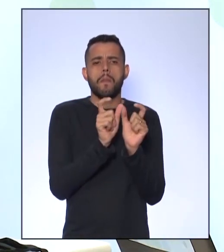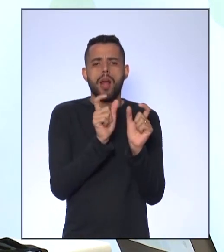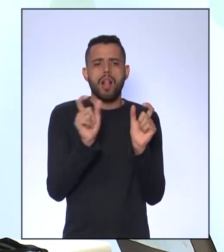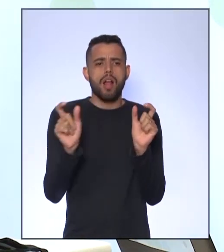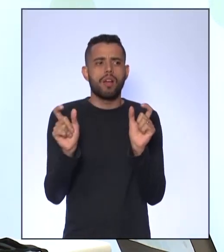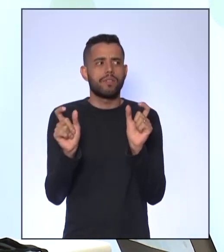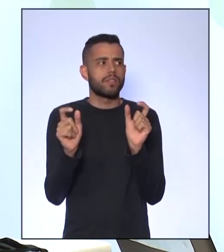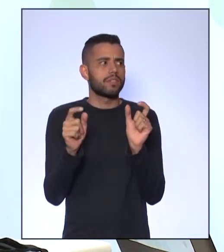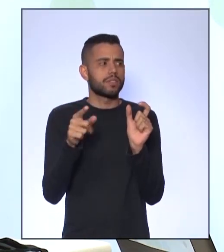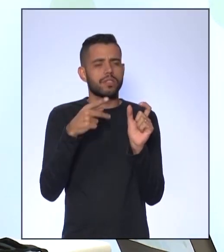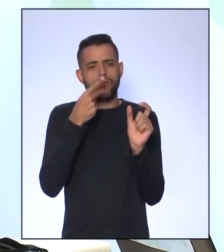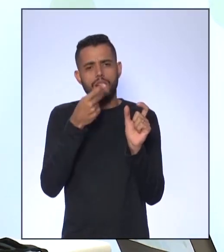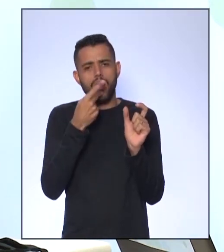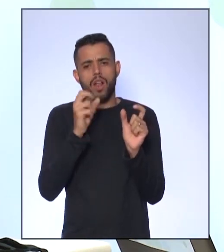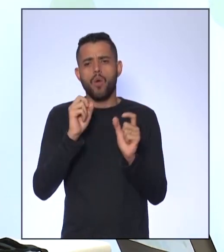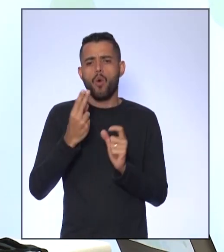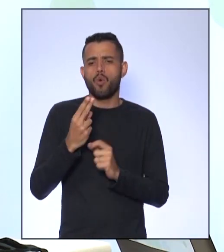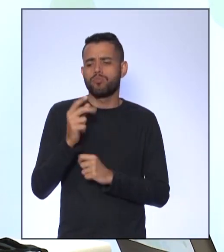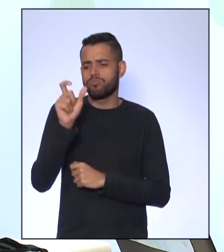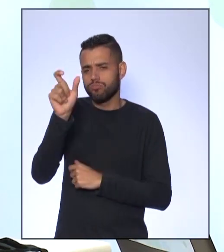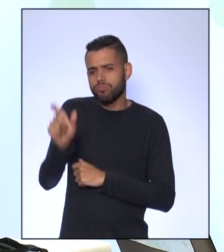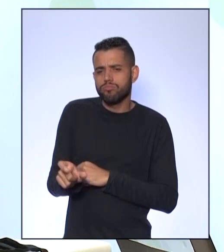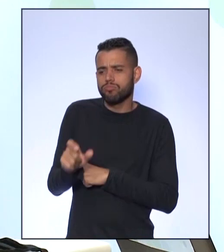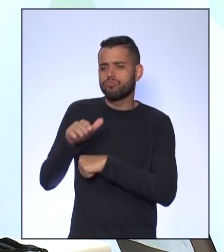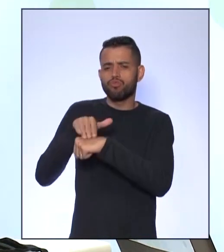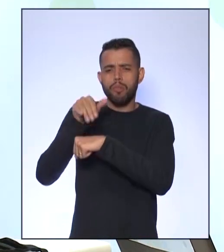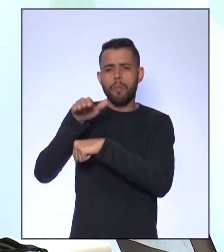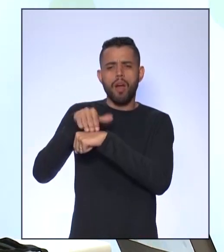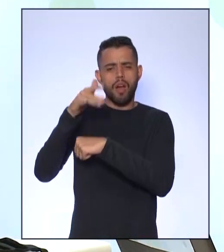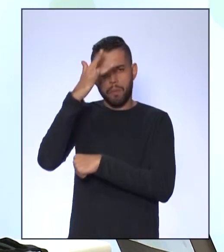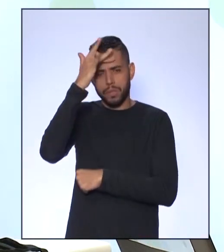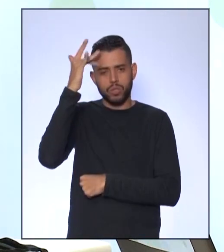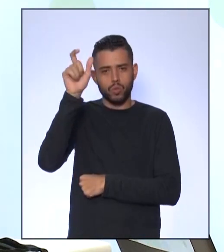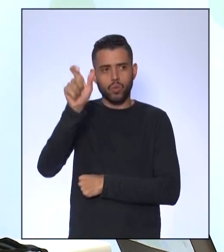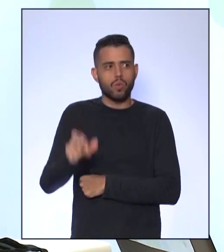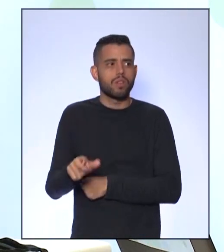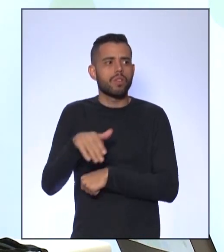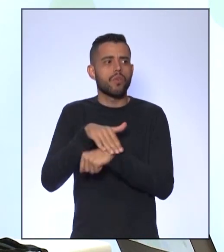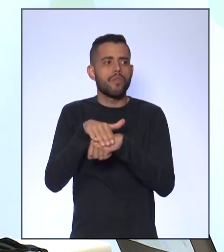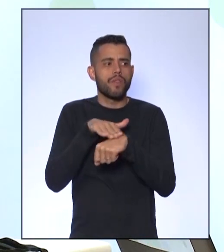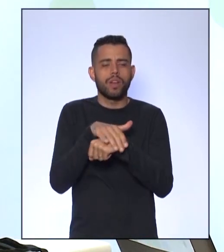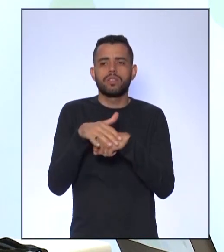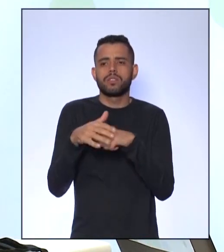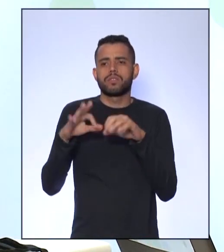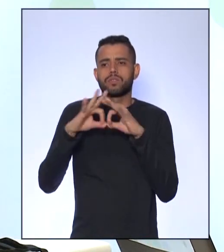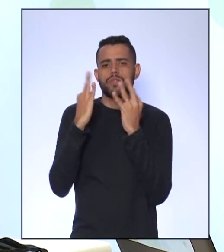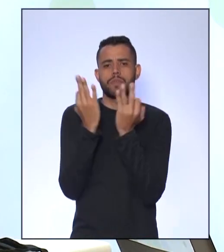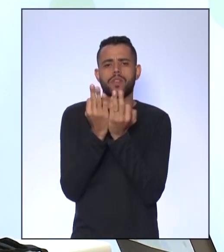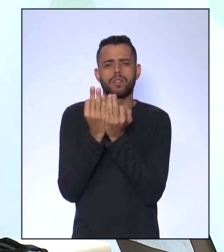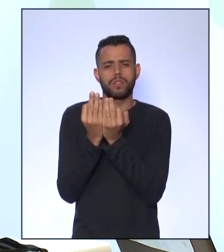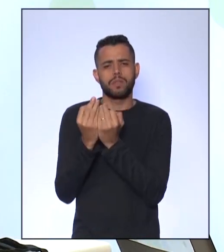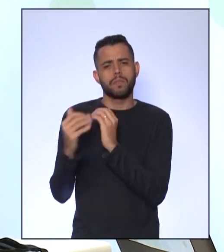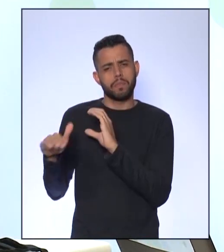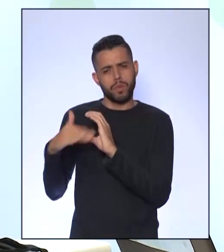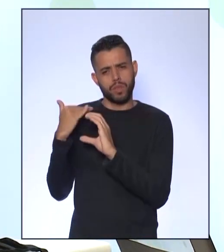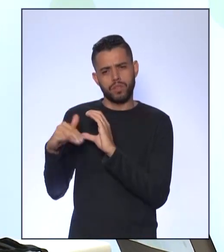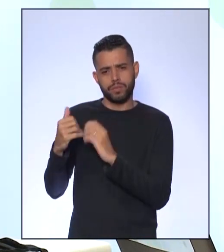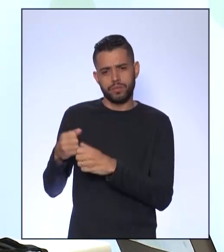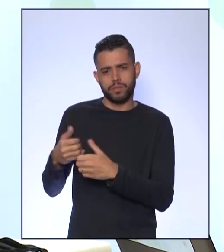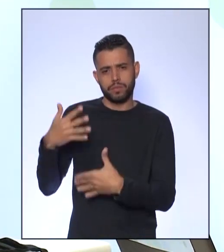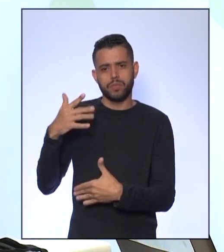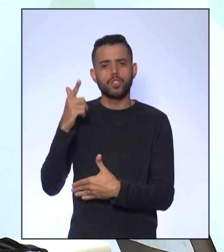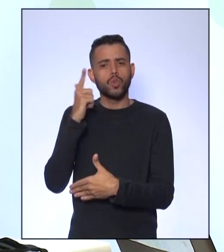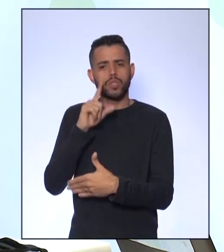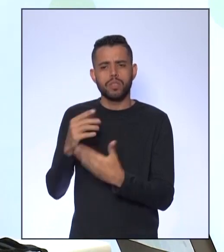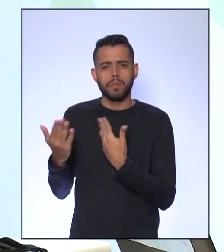costumam chamar ou atribuir a alguém, ou numa conversa, né, com os familiares. Coloquem as palavras aí no chat para a gente poder